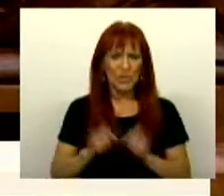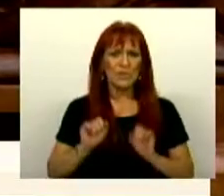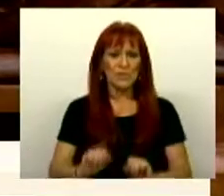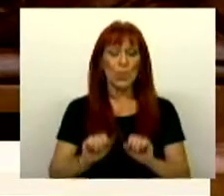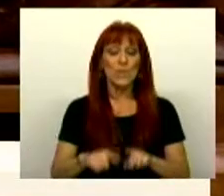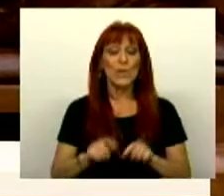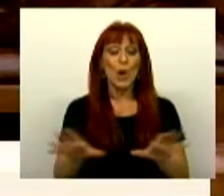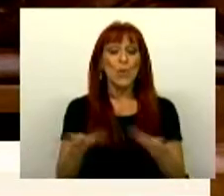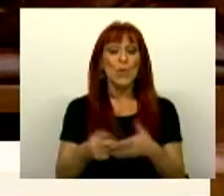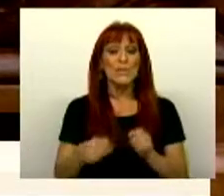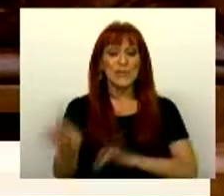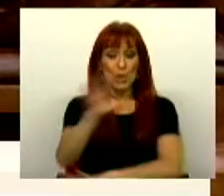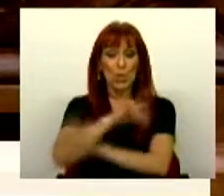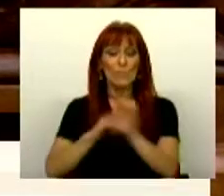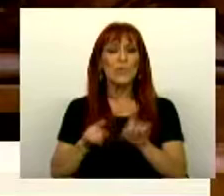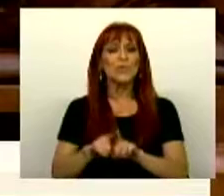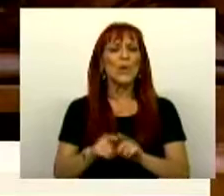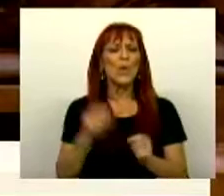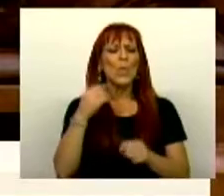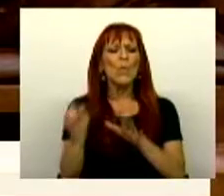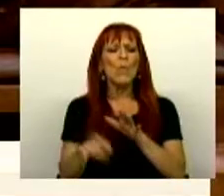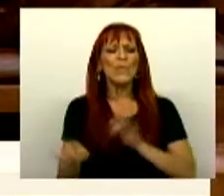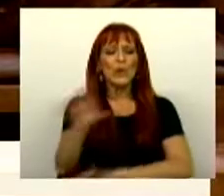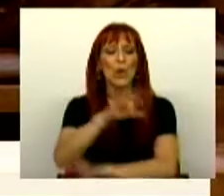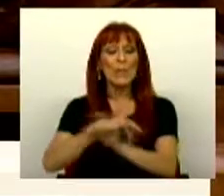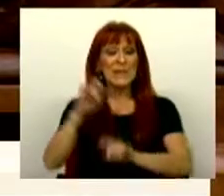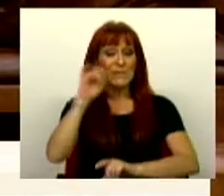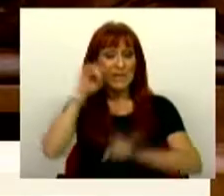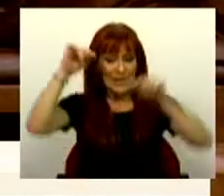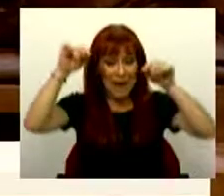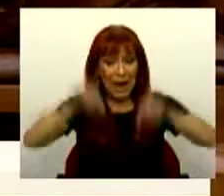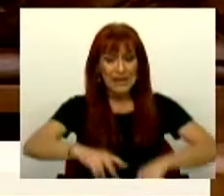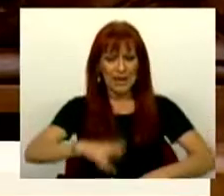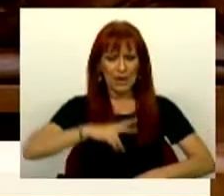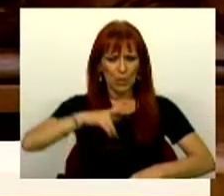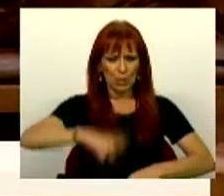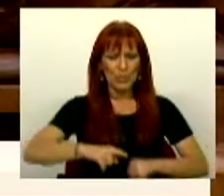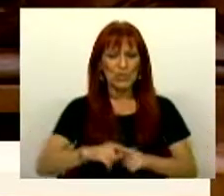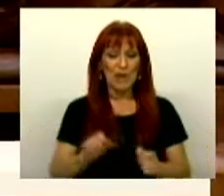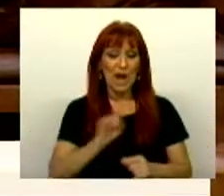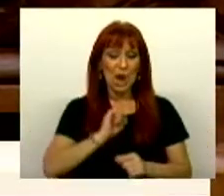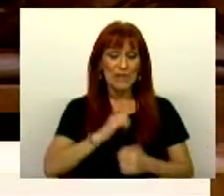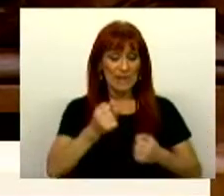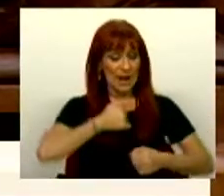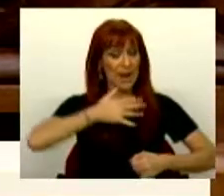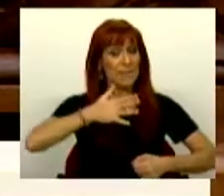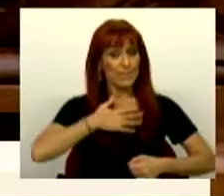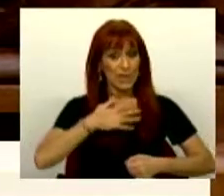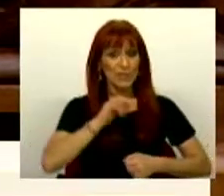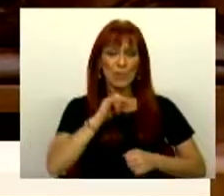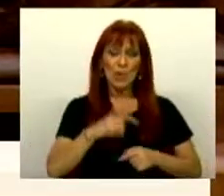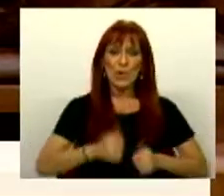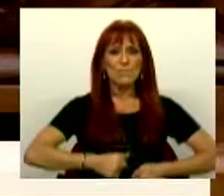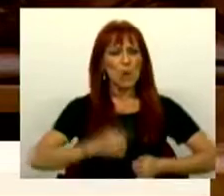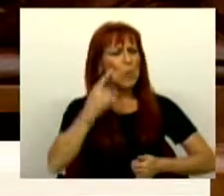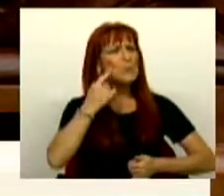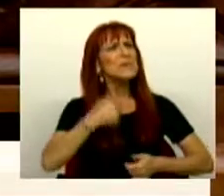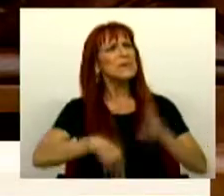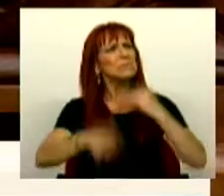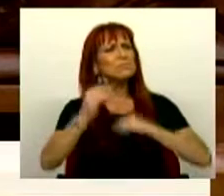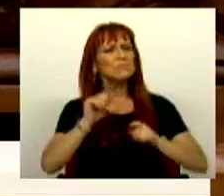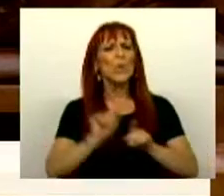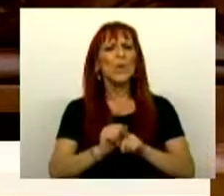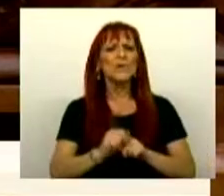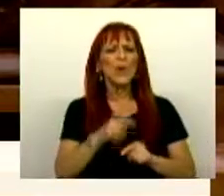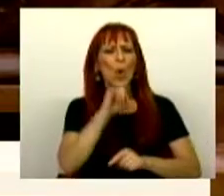da Comissão Europeia sobre o Fundo Europeu de Defesa, aqui em Portugal, para que as nossas empresas possam ter um melhor conhecimento sobre